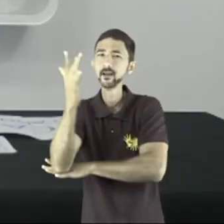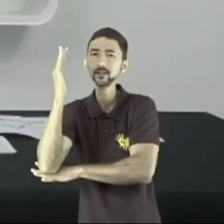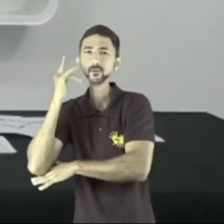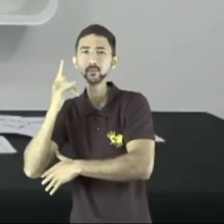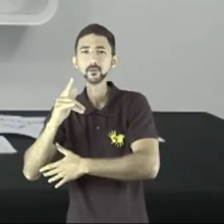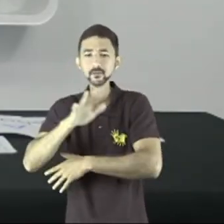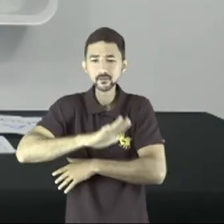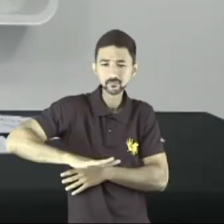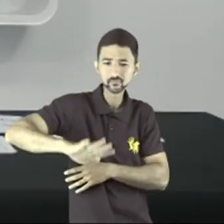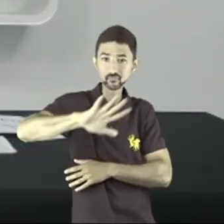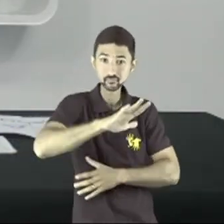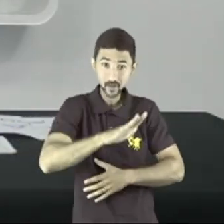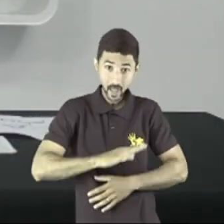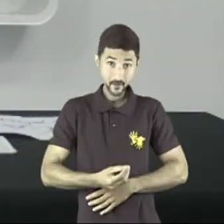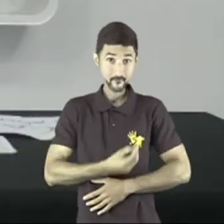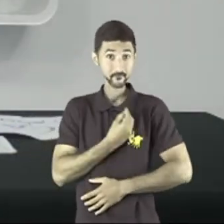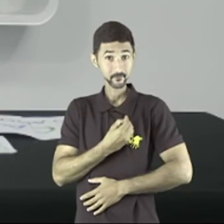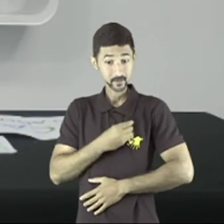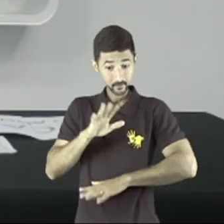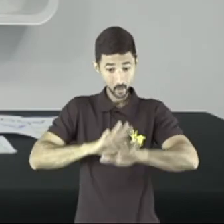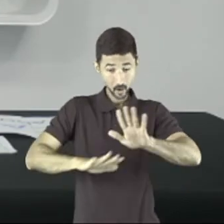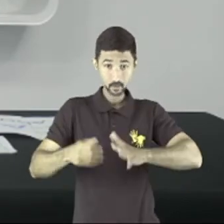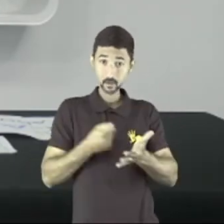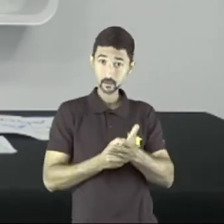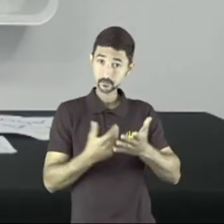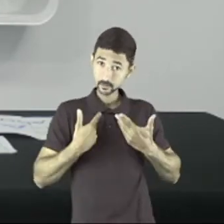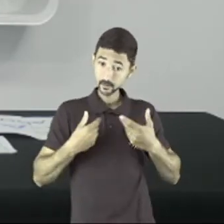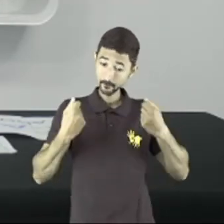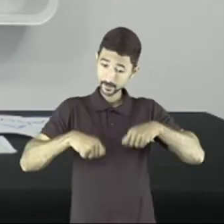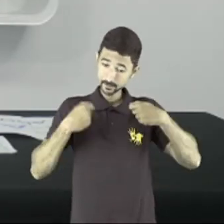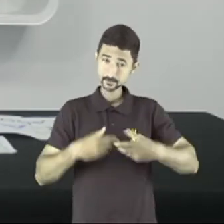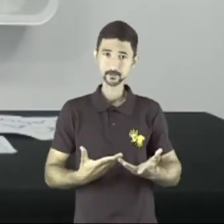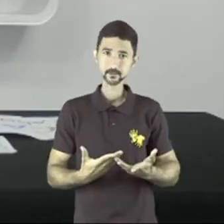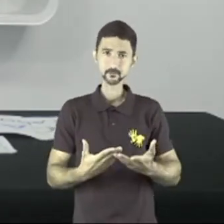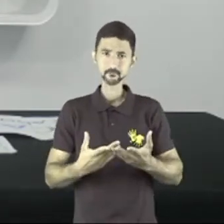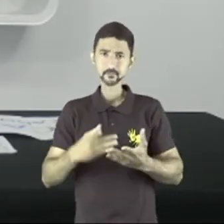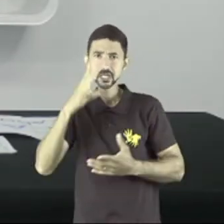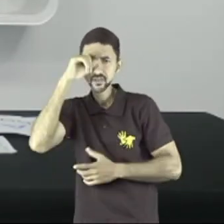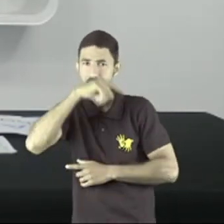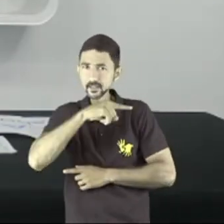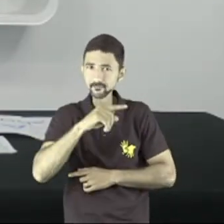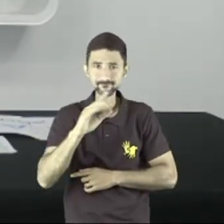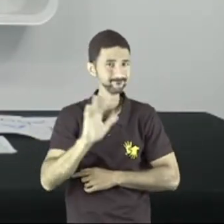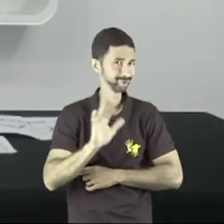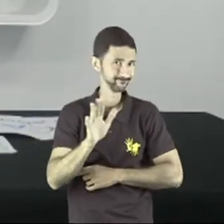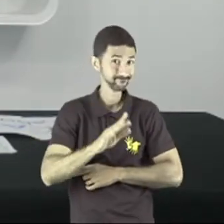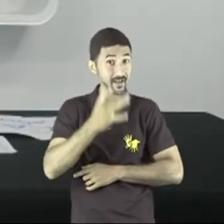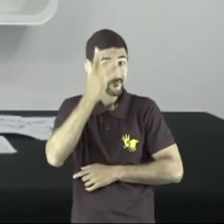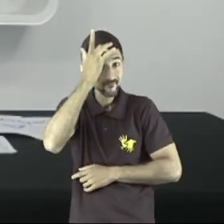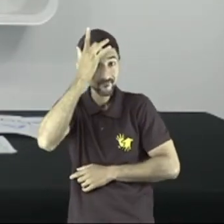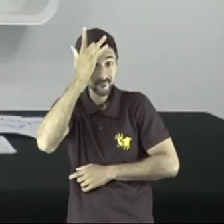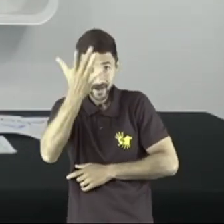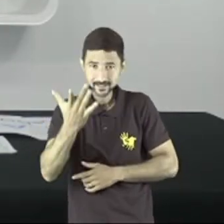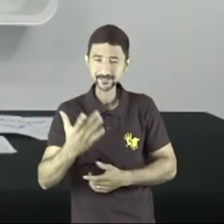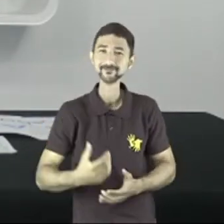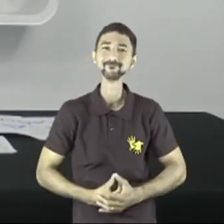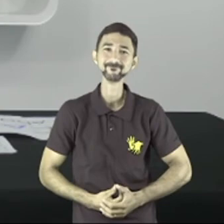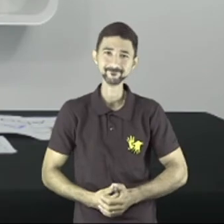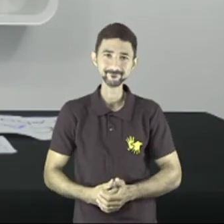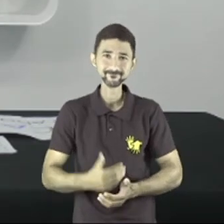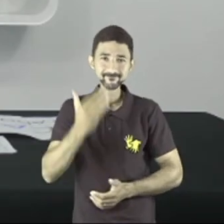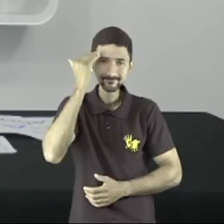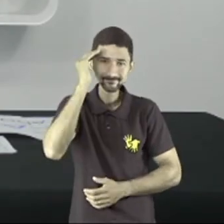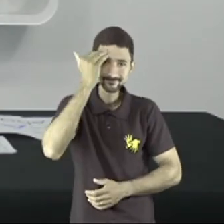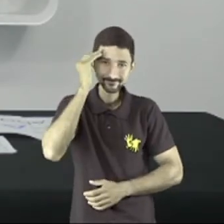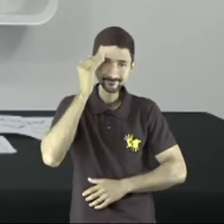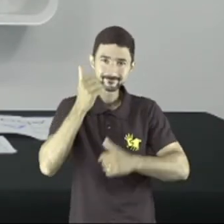cuidar do meio em que eu vivo. Isso é um dever que eu tenho e que não é difícil de cumprir. Tá certo? Deu para